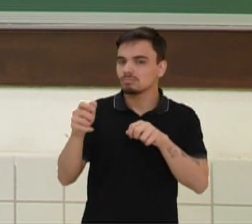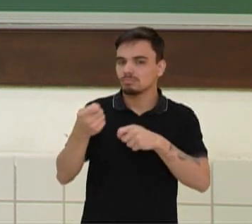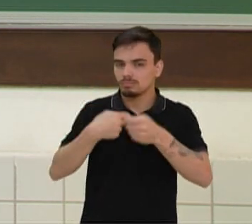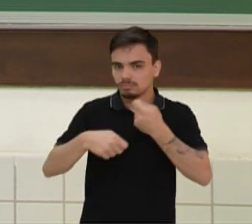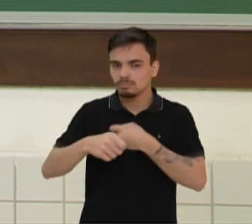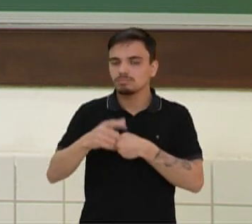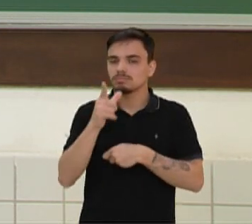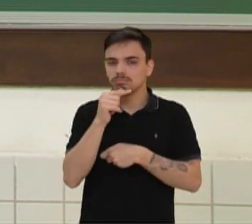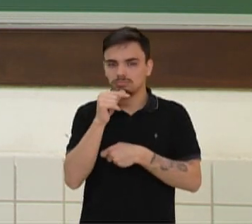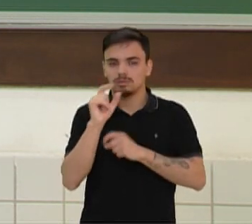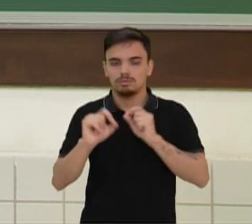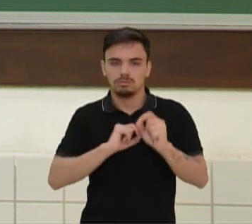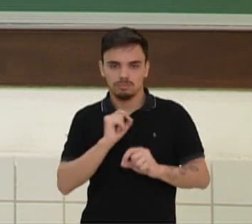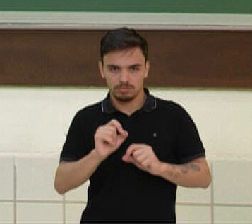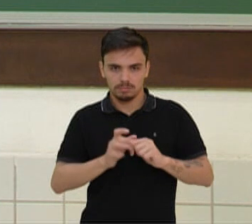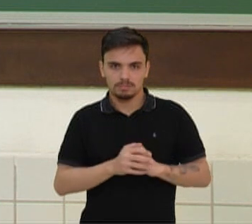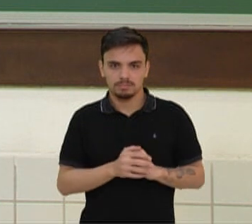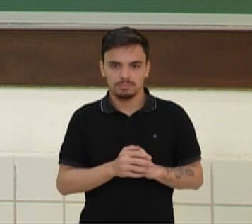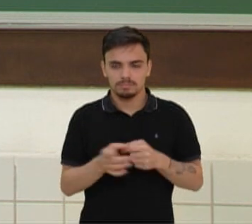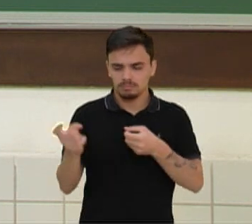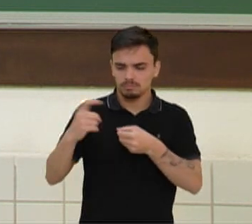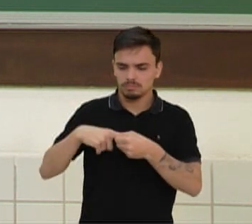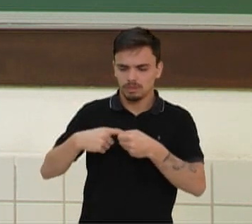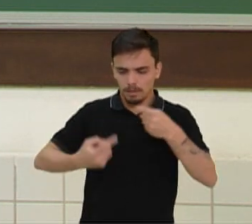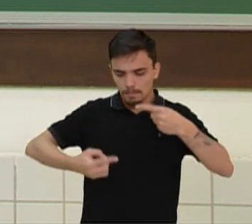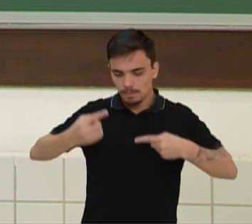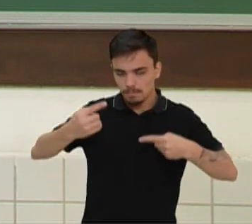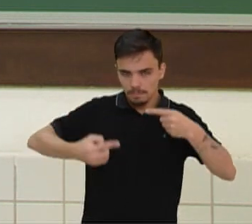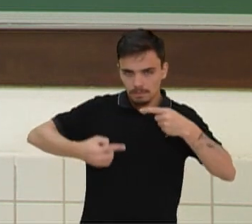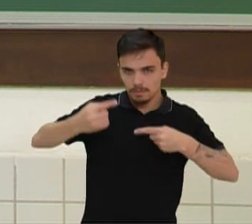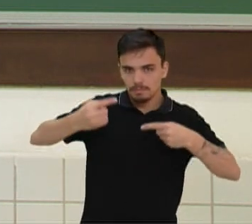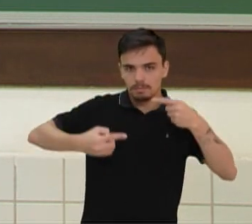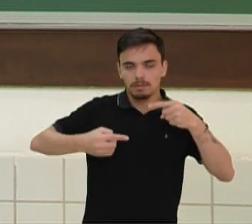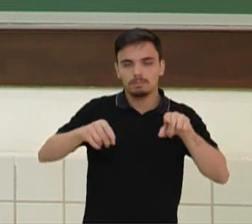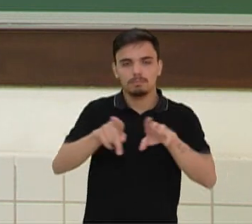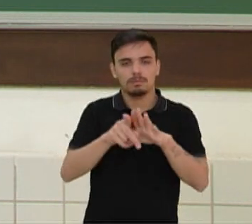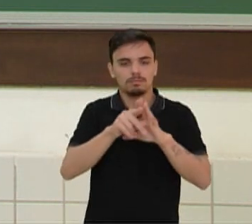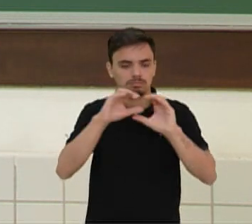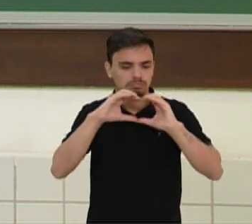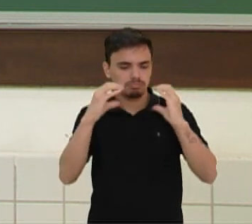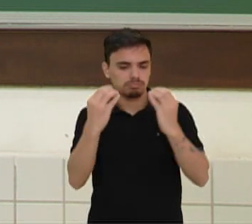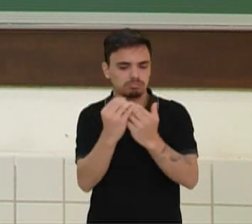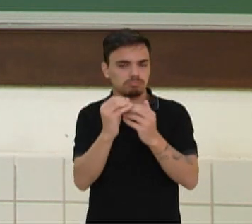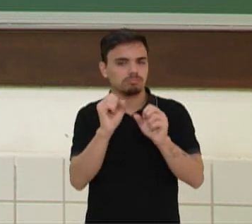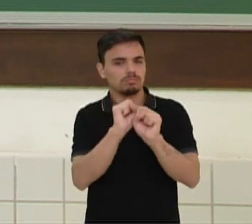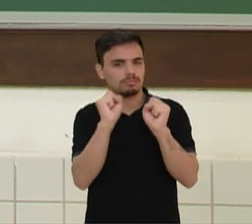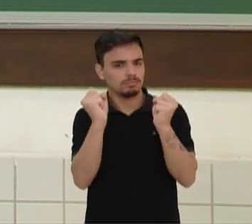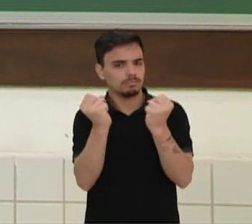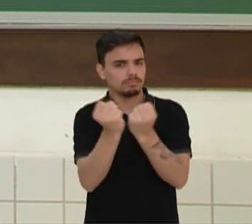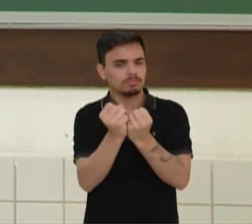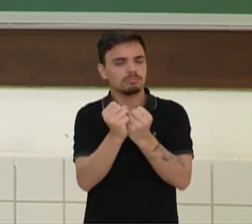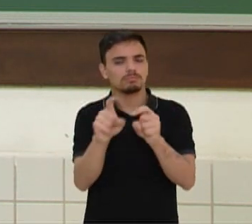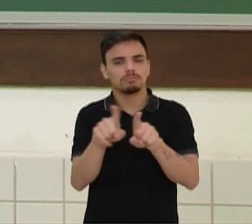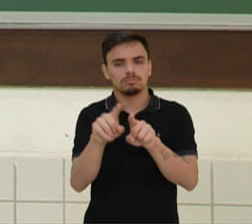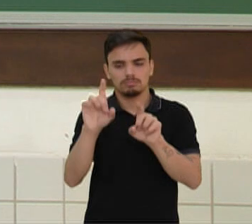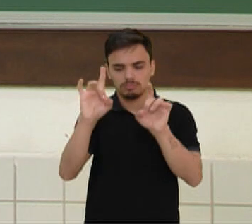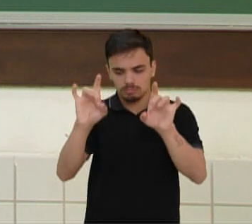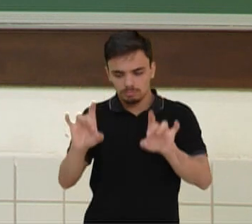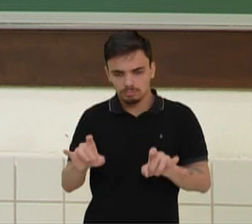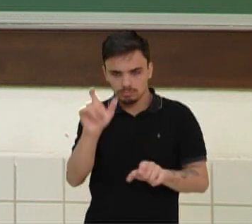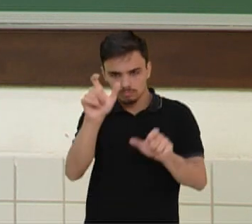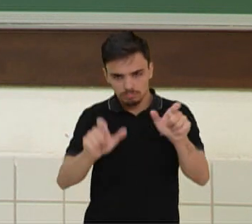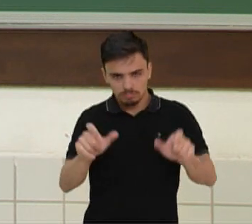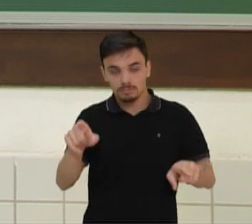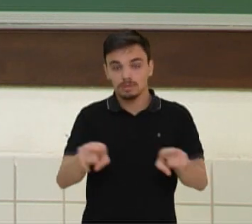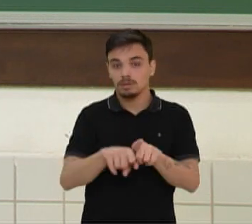água voltou a ser discutido, né? Pela comunidade, pela sociedade, pelos especialistas, tá bom?